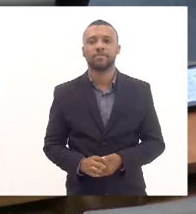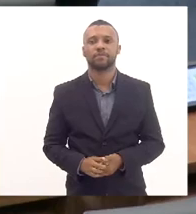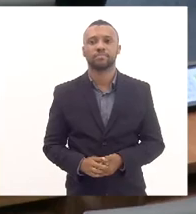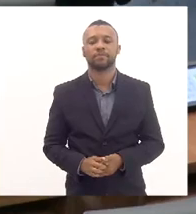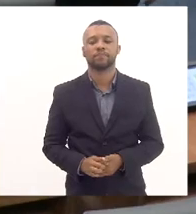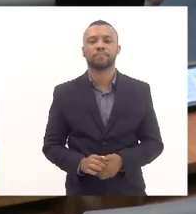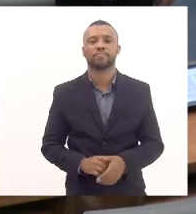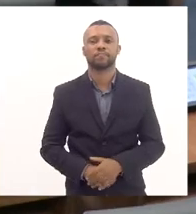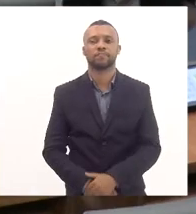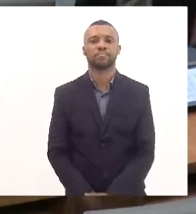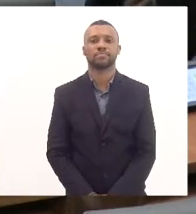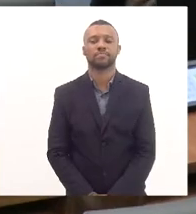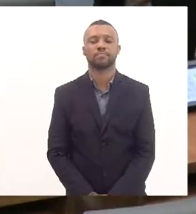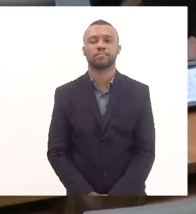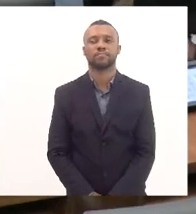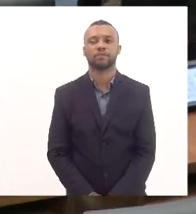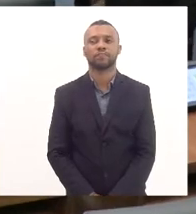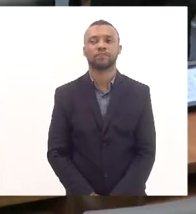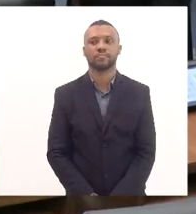E aí